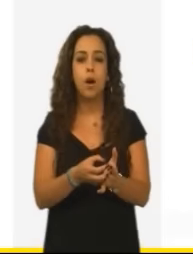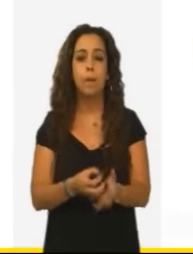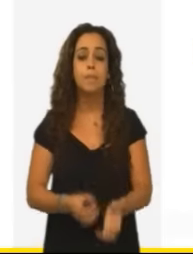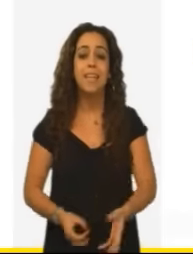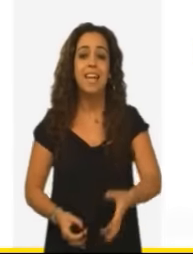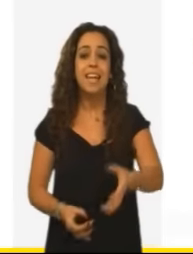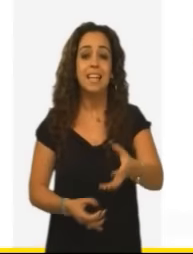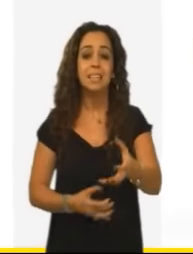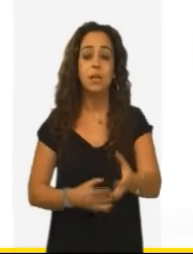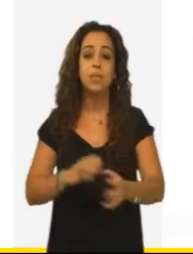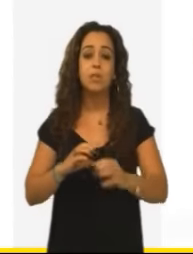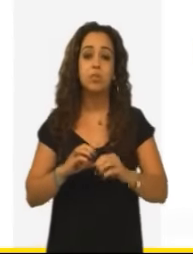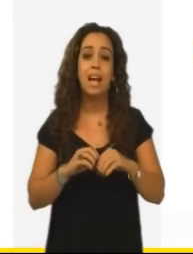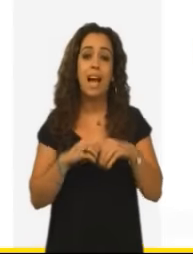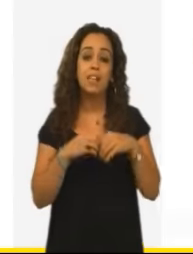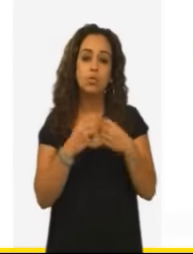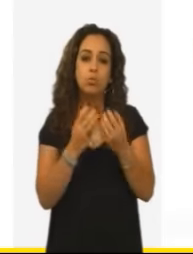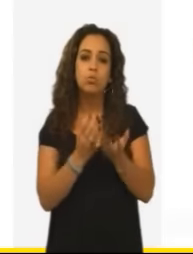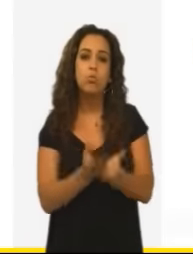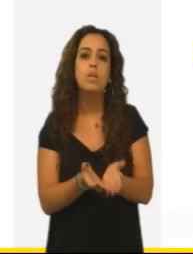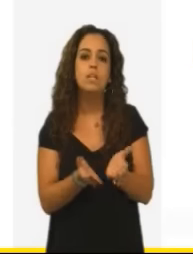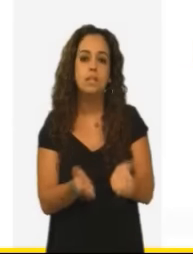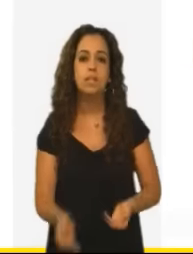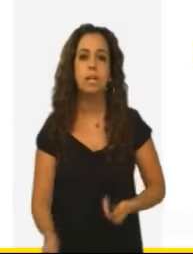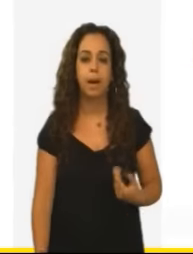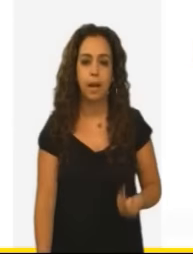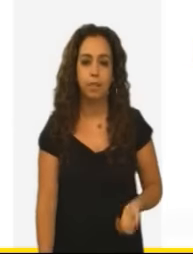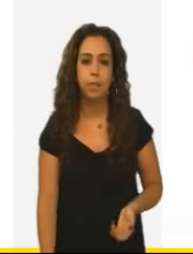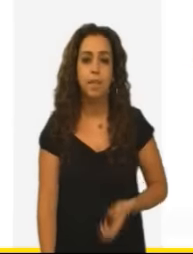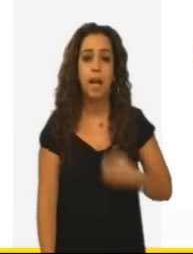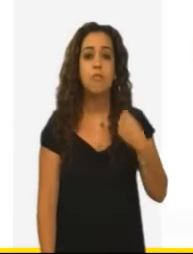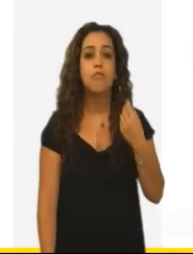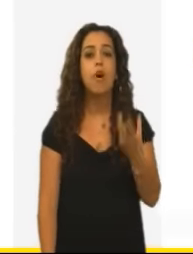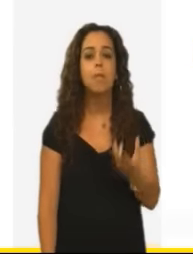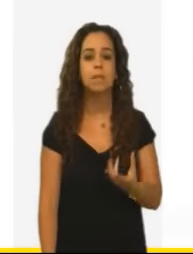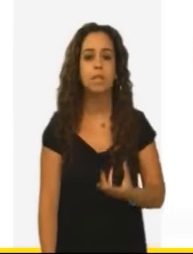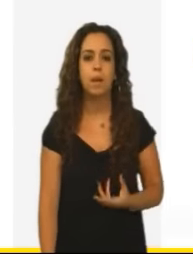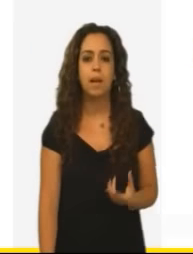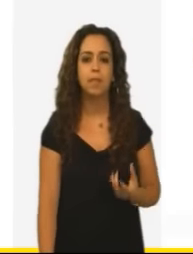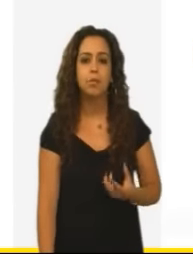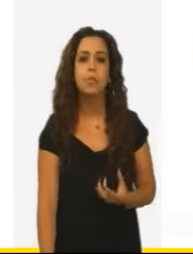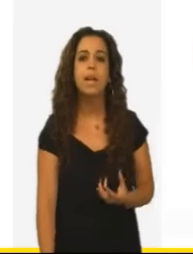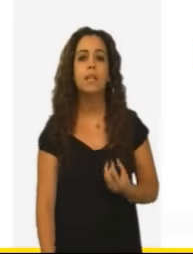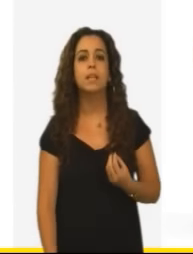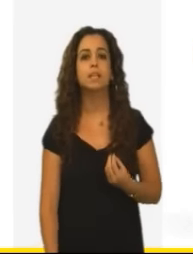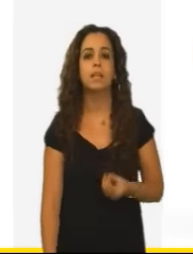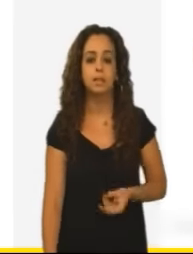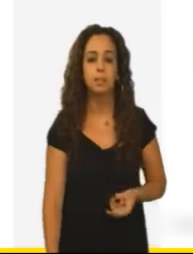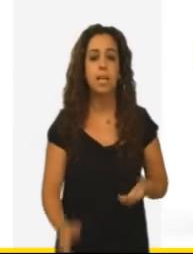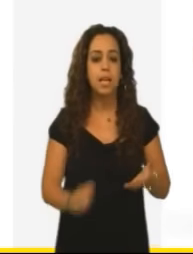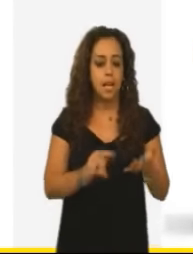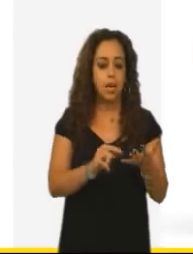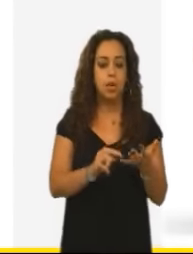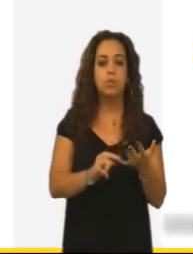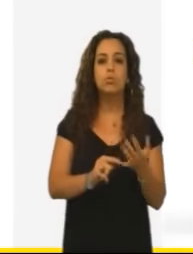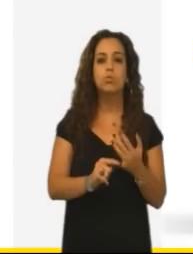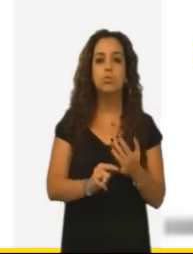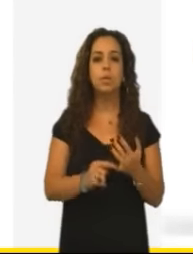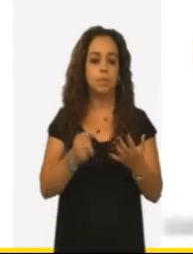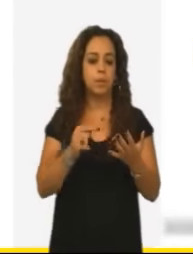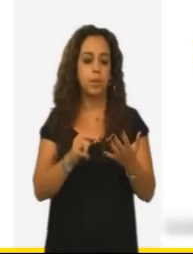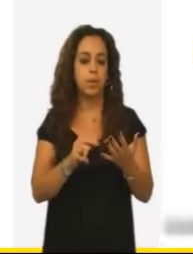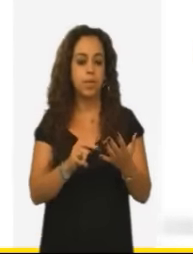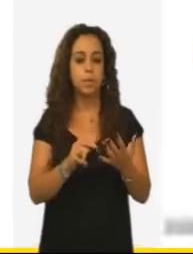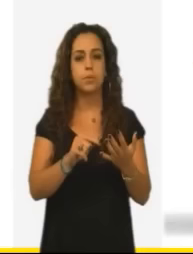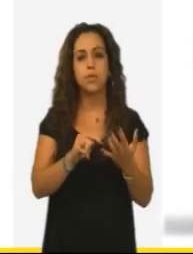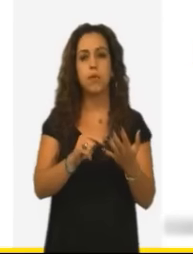morfe é forma. Então, ela vai estudar a estrutura em si da palavra, a forma das palavras. O que é que entra aqui?